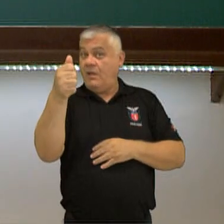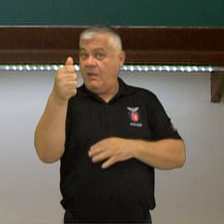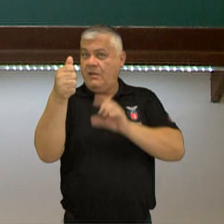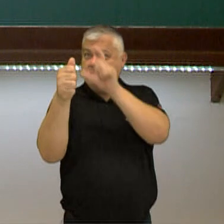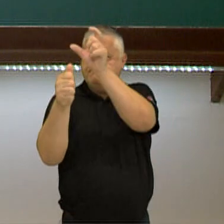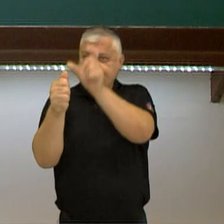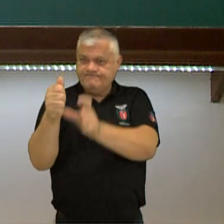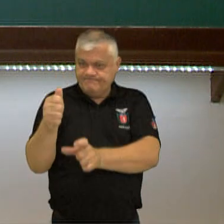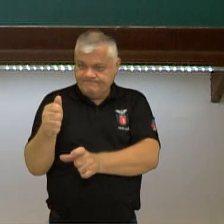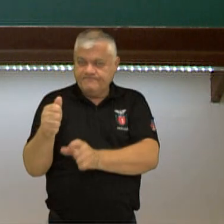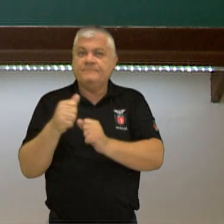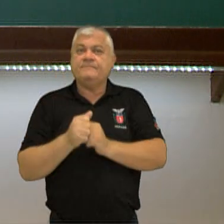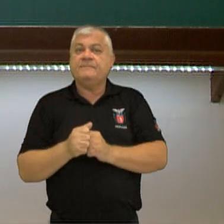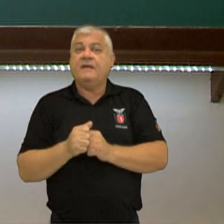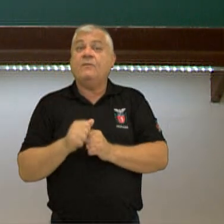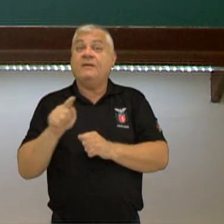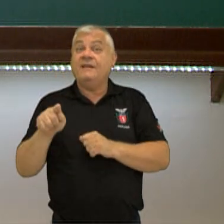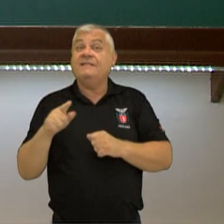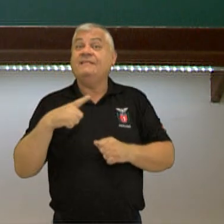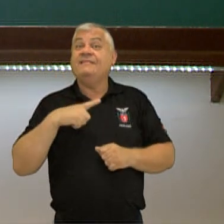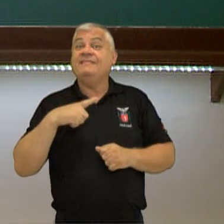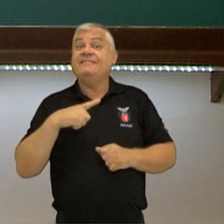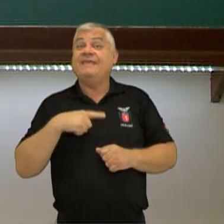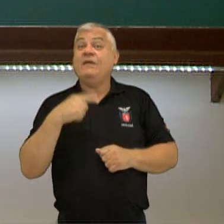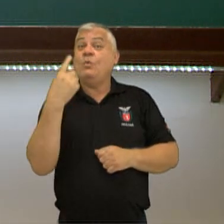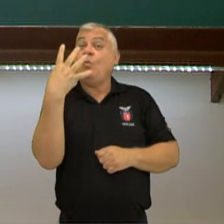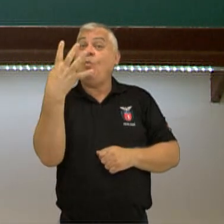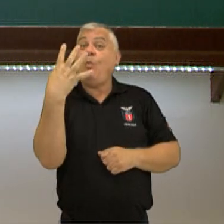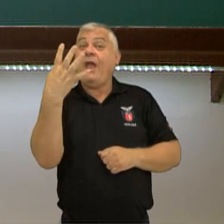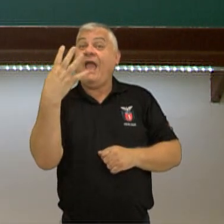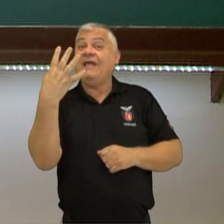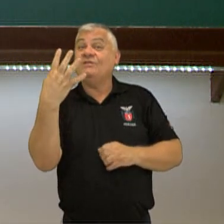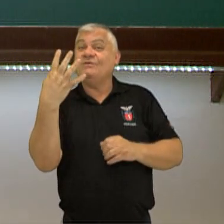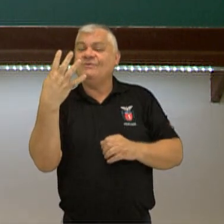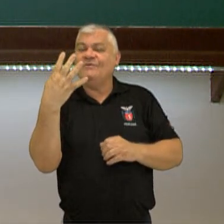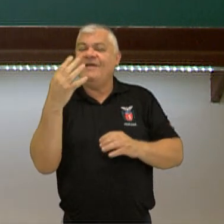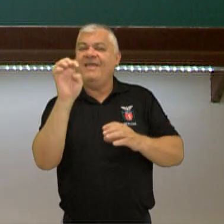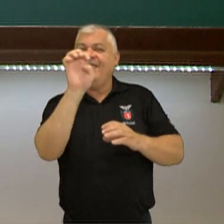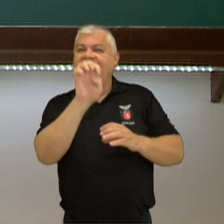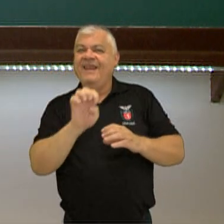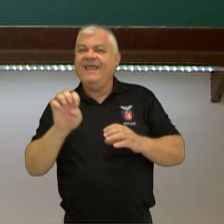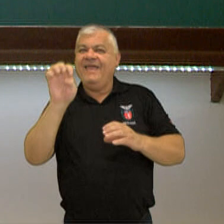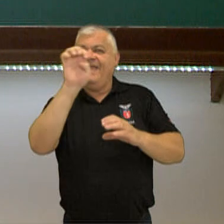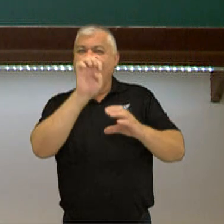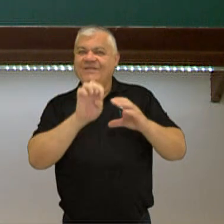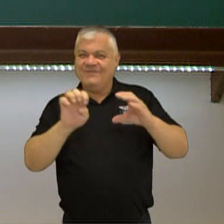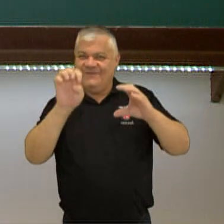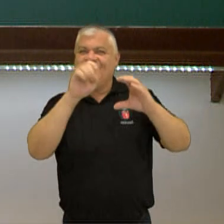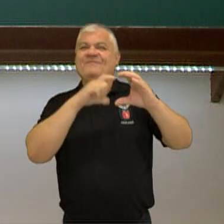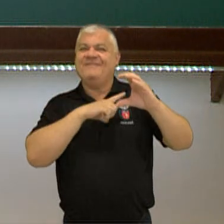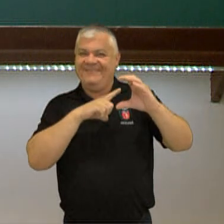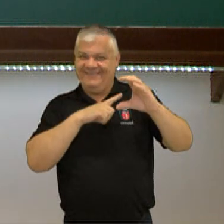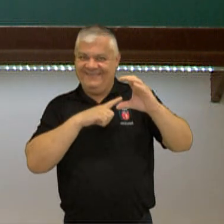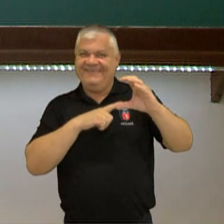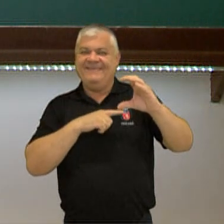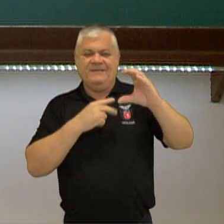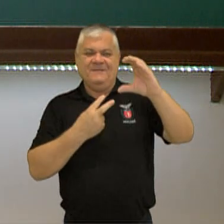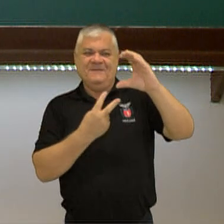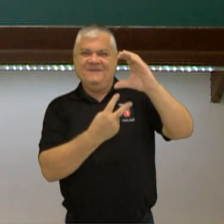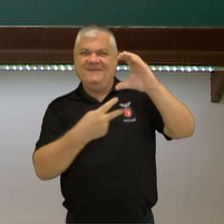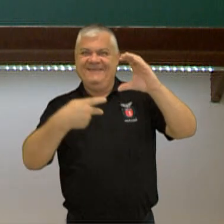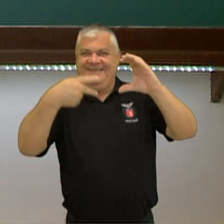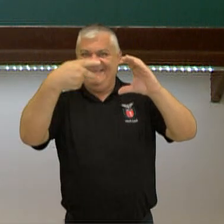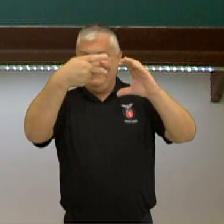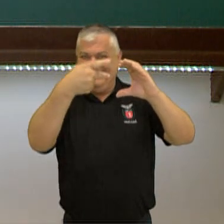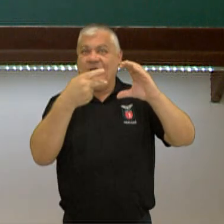família 4A, significa que ele tem 4 elétrons na camada de valência. Lembrem-se,